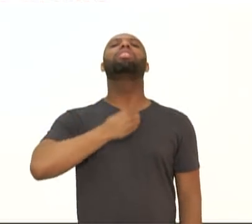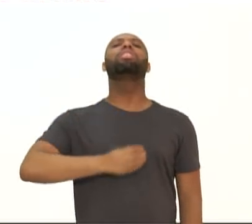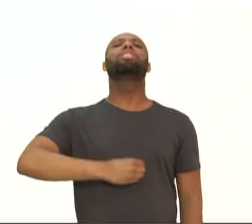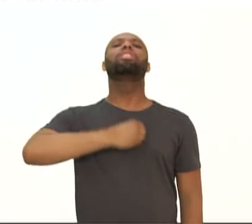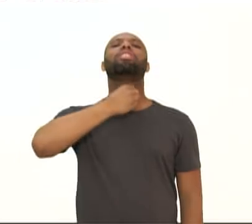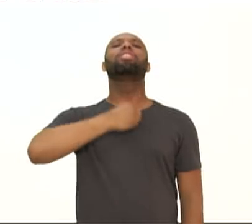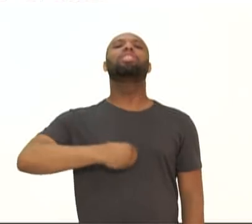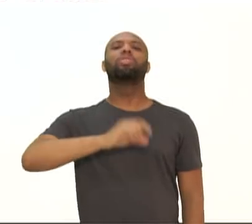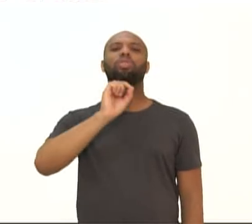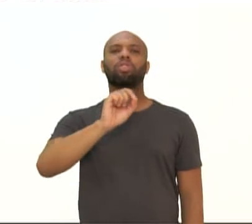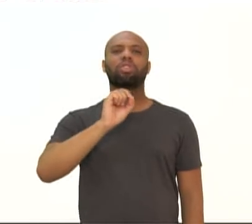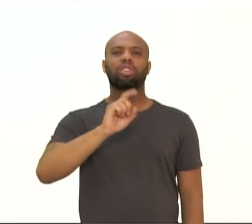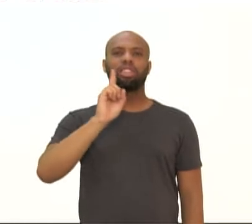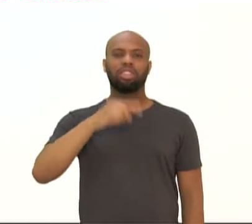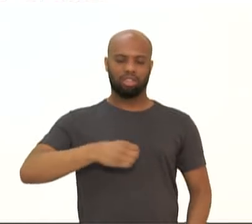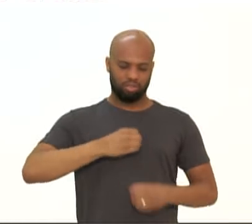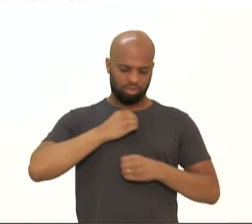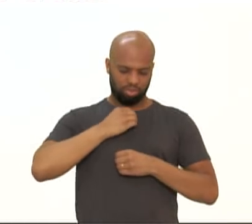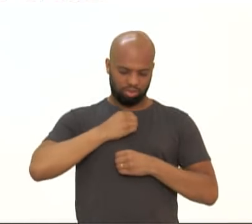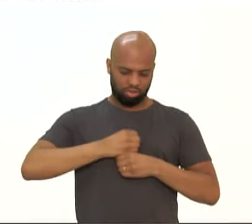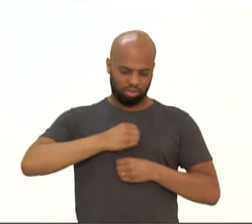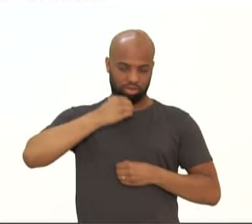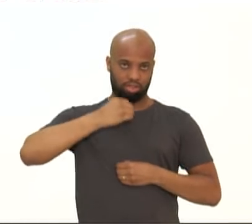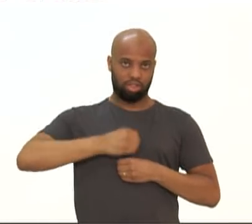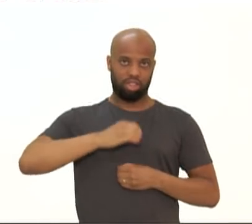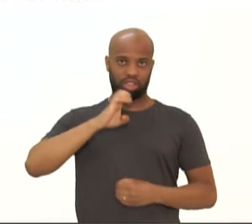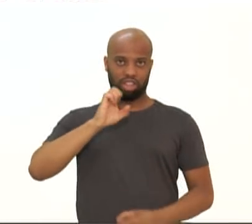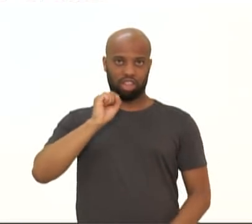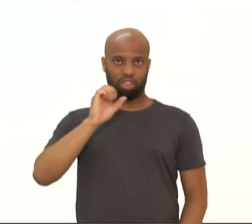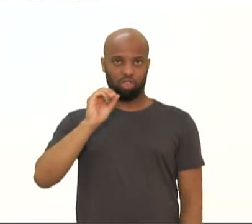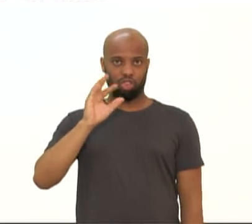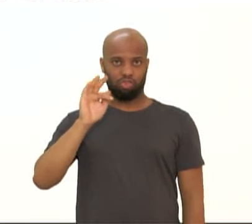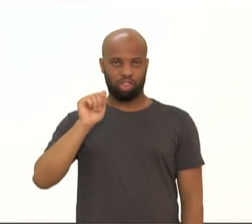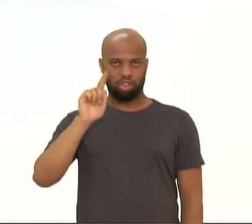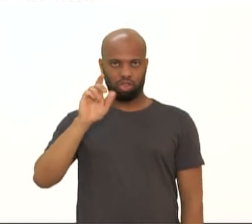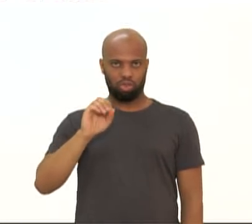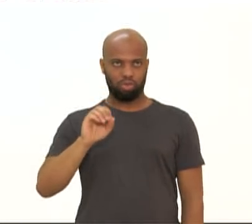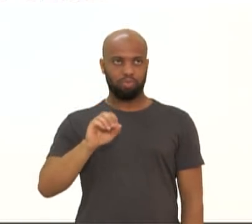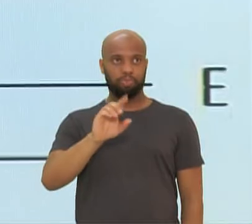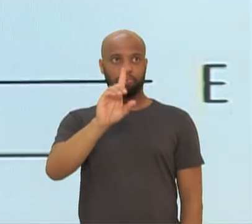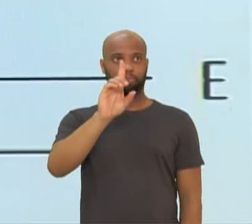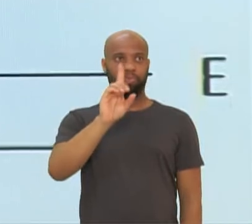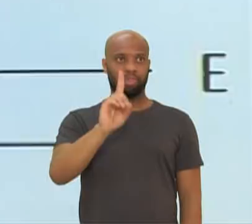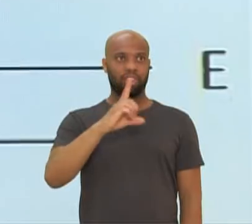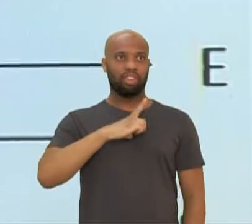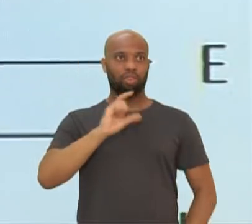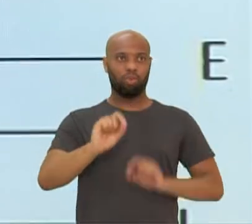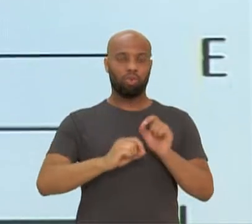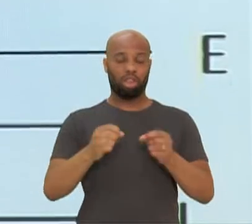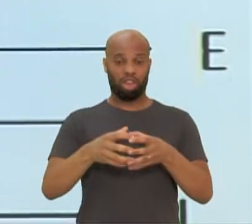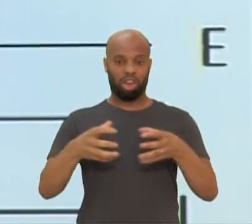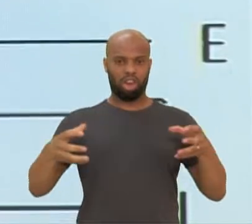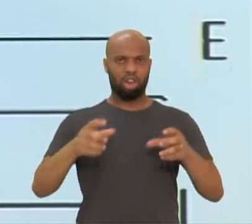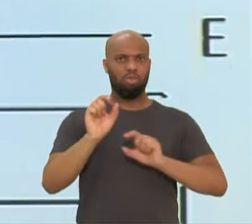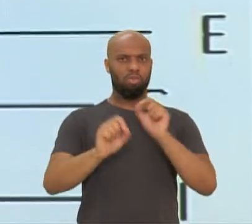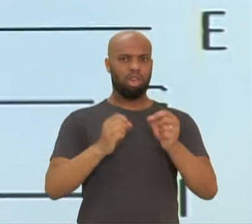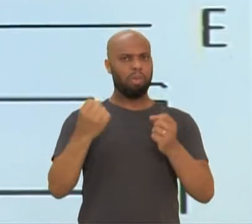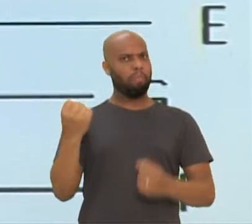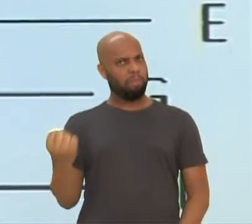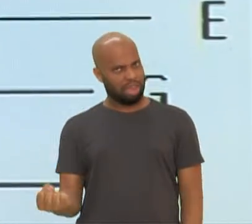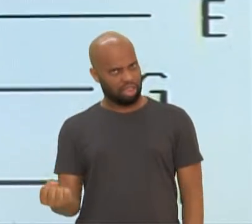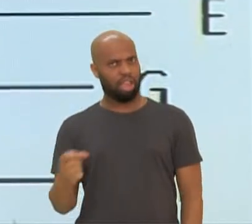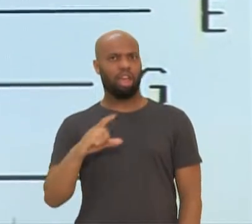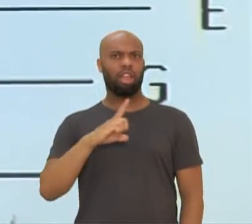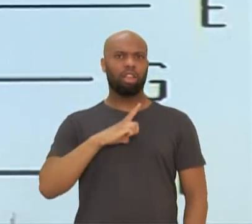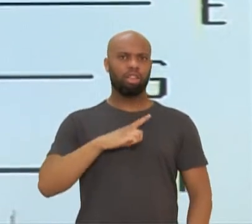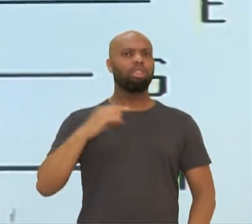comprido aqui é o esôfago. A letra D está apontando esse órgão grandão aqui, pesado, um